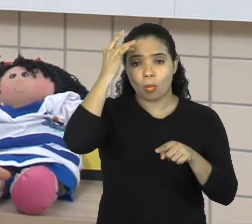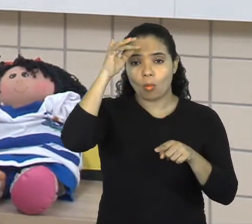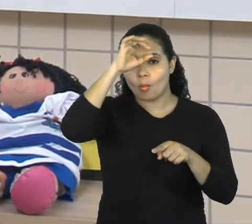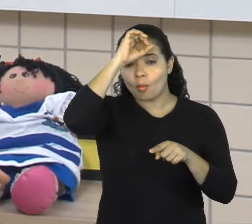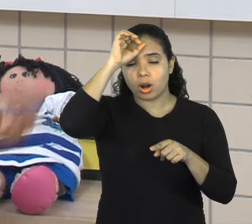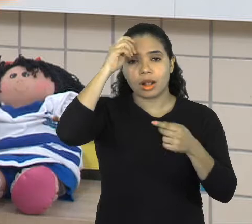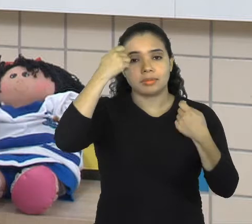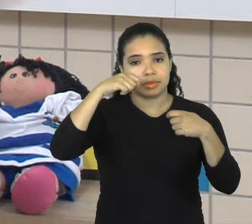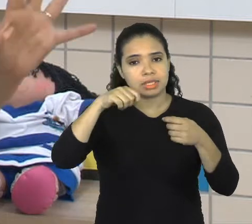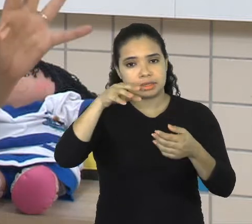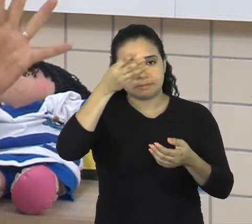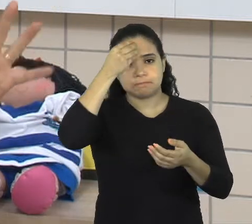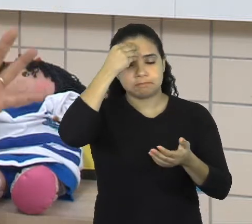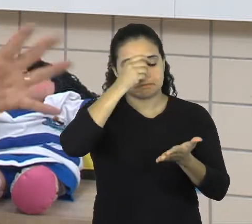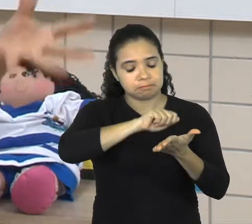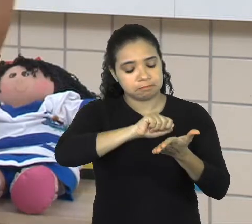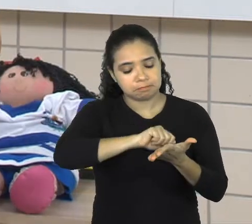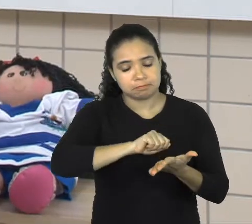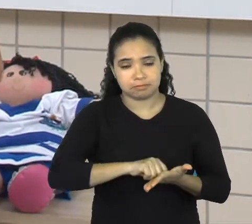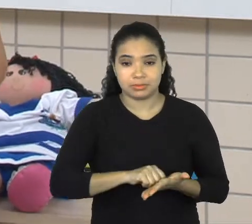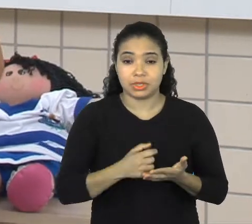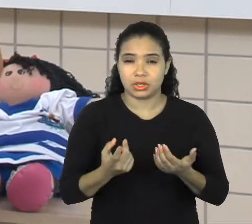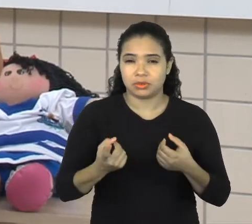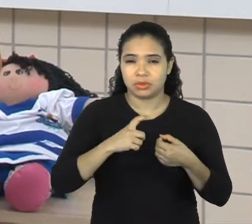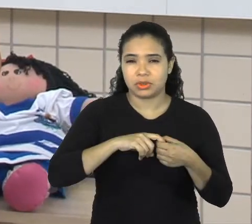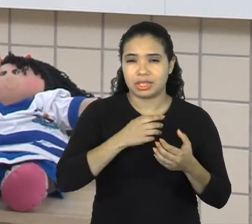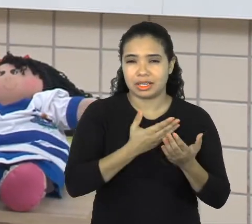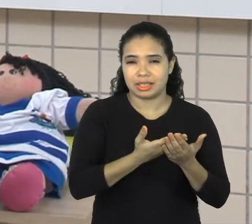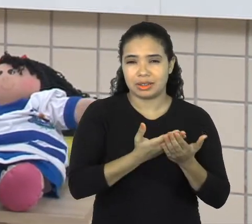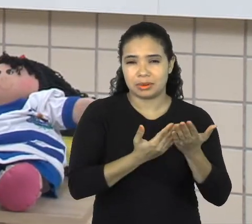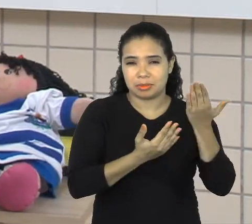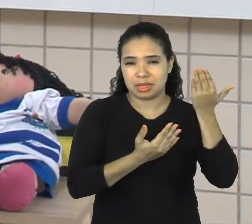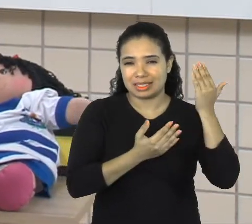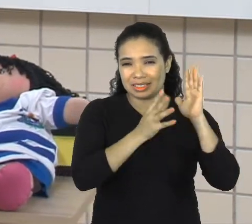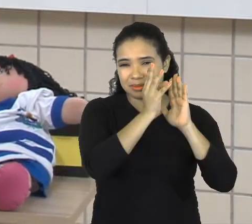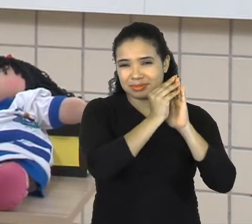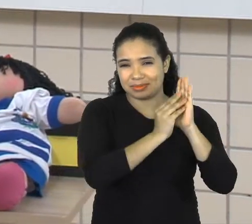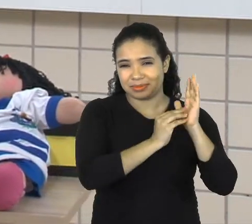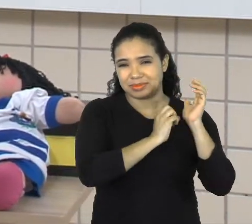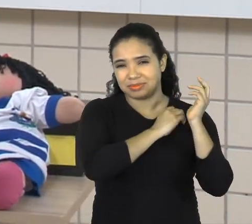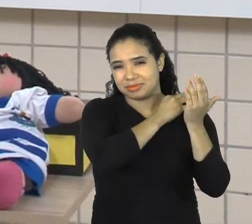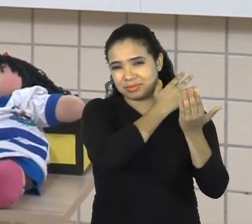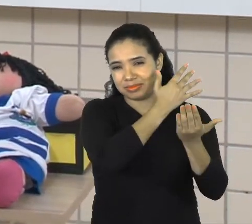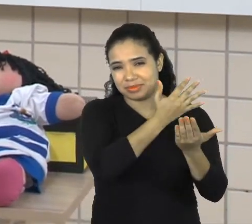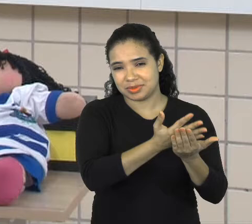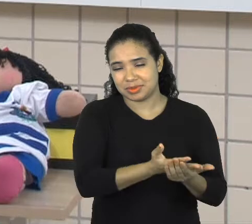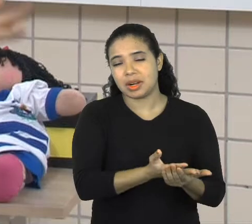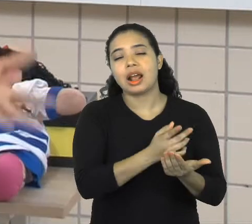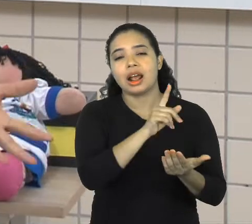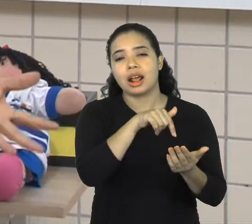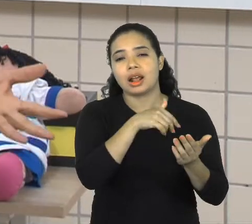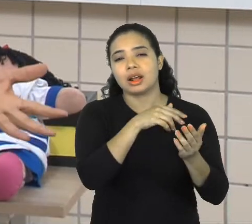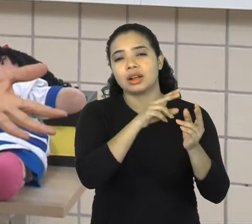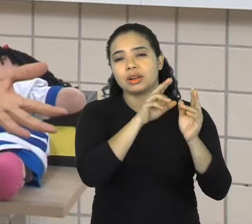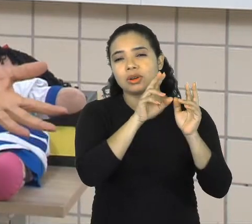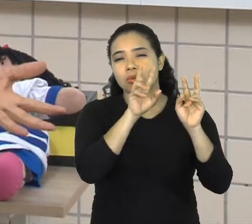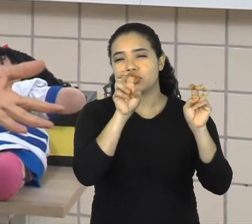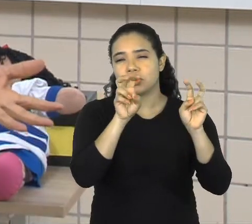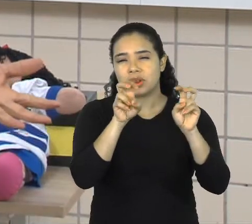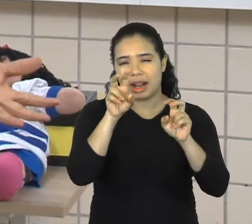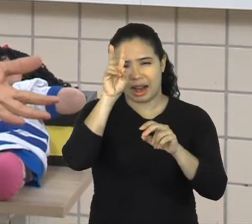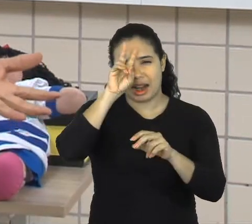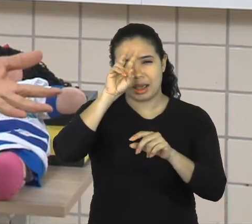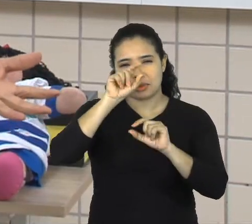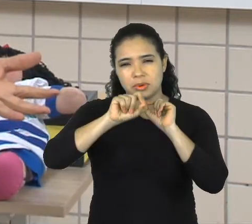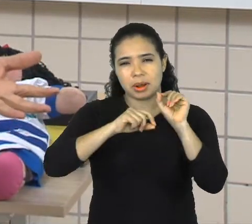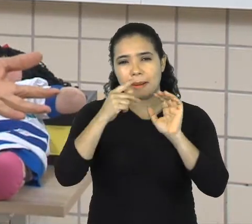anotar. Mas vamos voltar ao assunto da aula passada. Nós trabalhamos sobre poema. Vocês lembram do que eu falei que era poema? Era